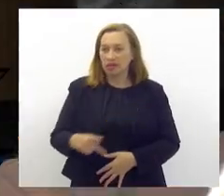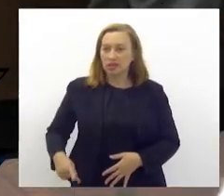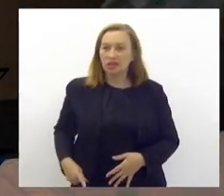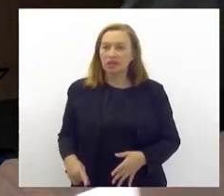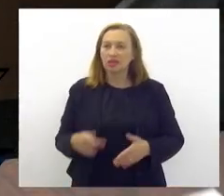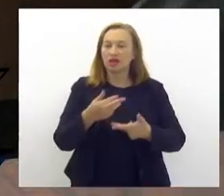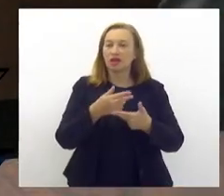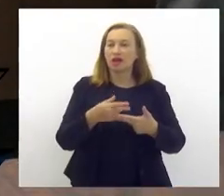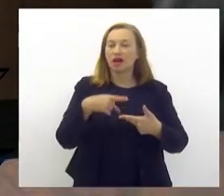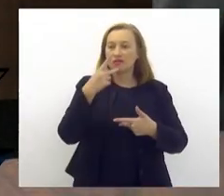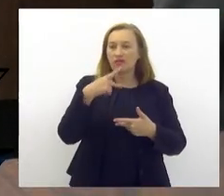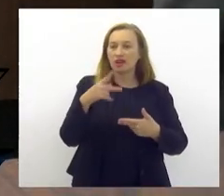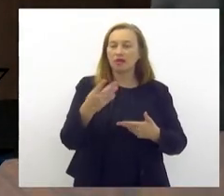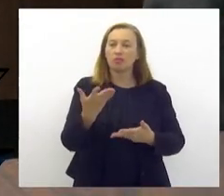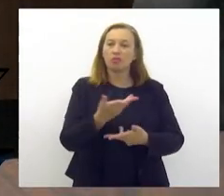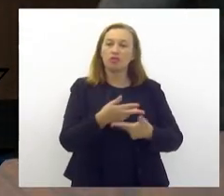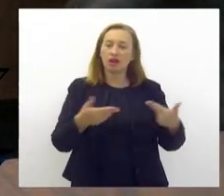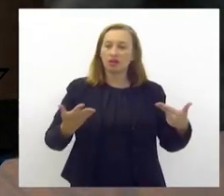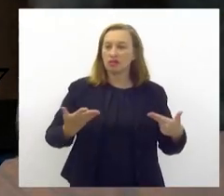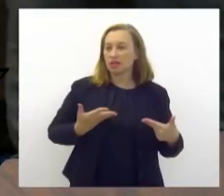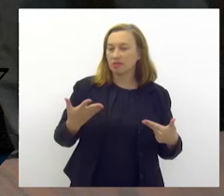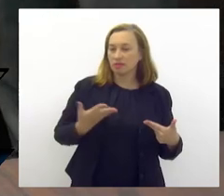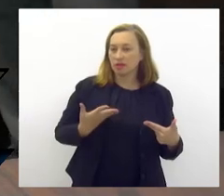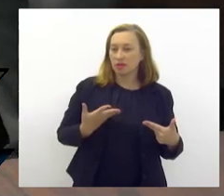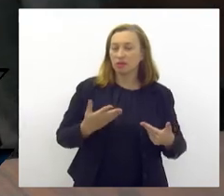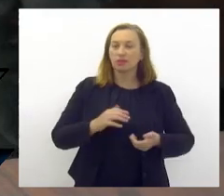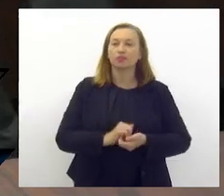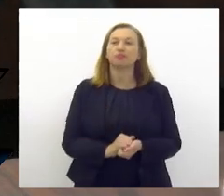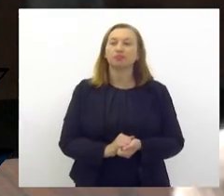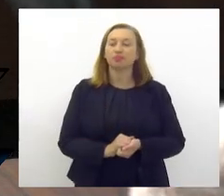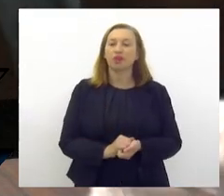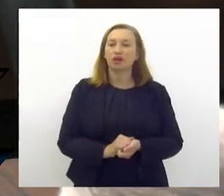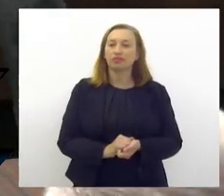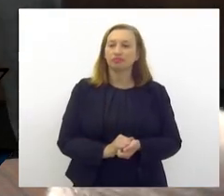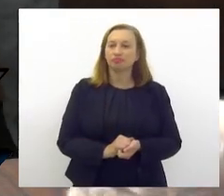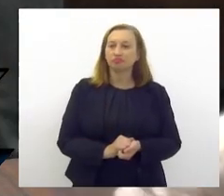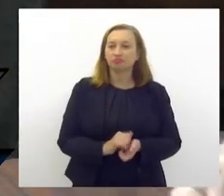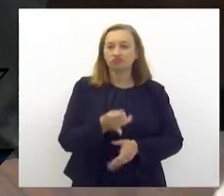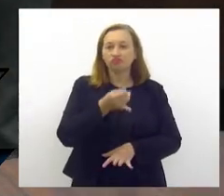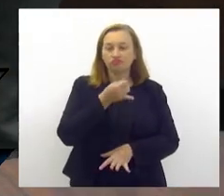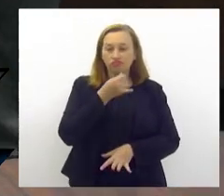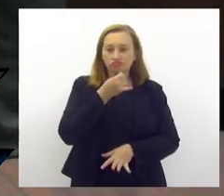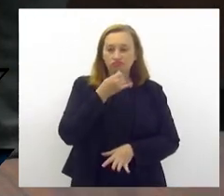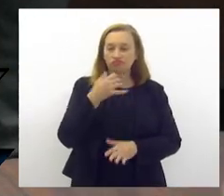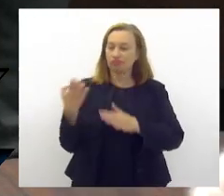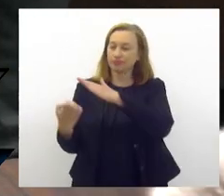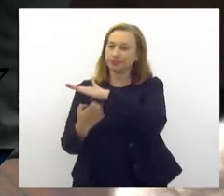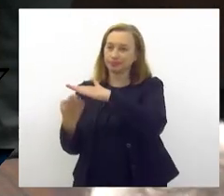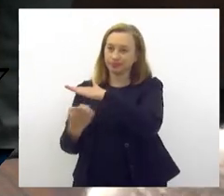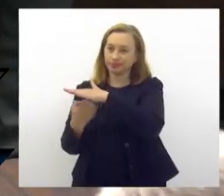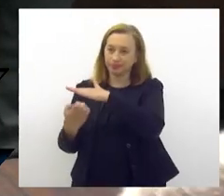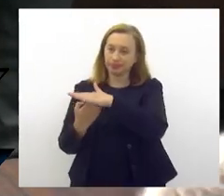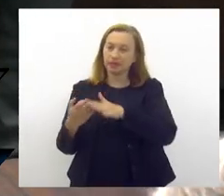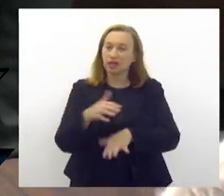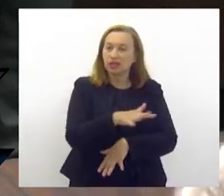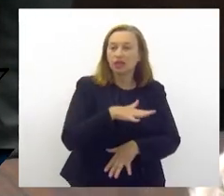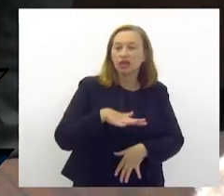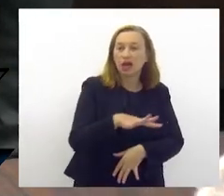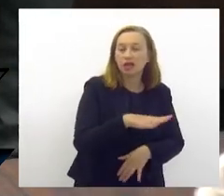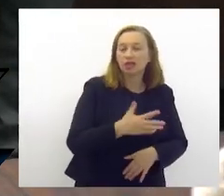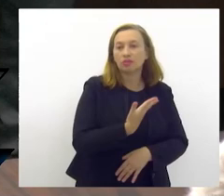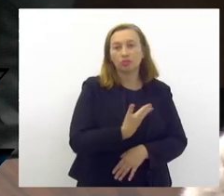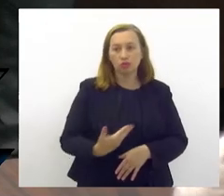vários colegas é, na verdade, uma crueldade praticada por empresas, tanto no setor